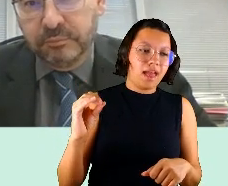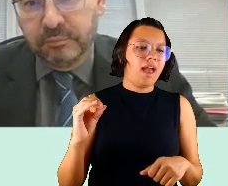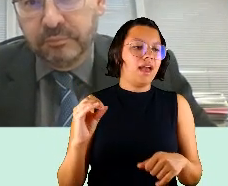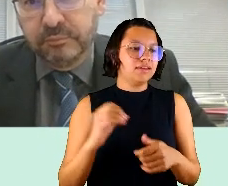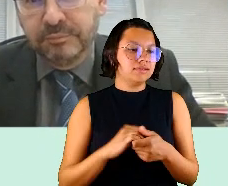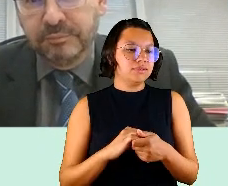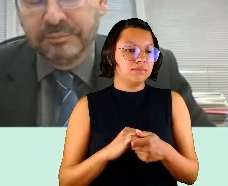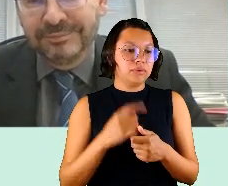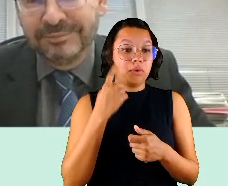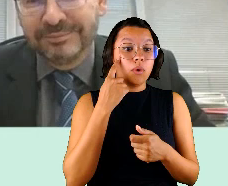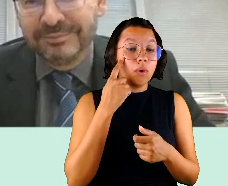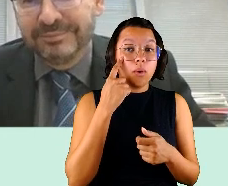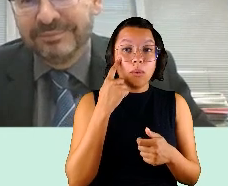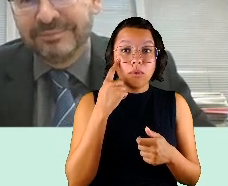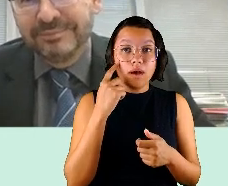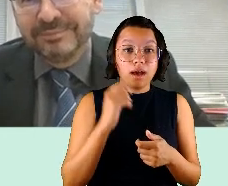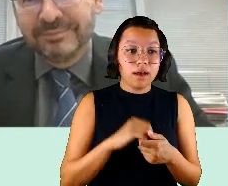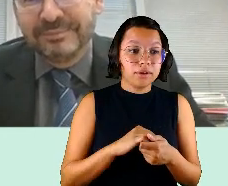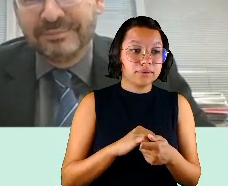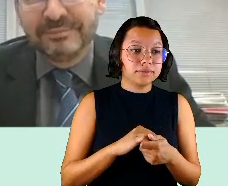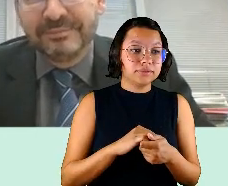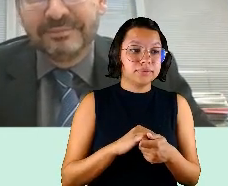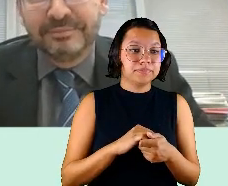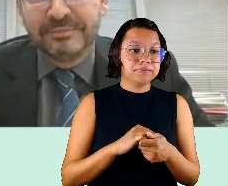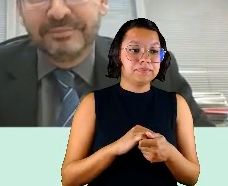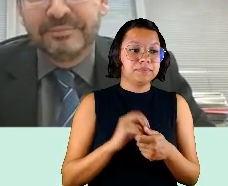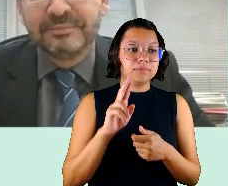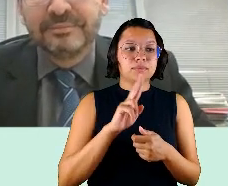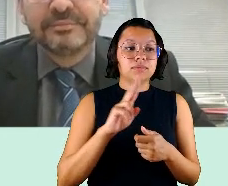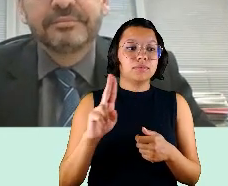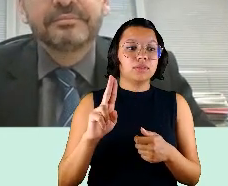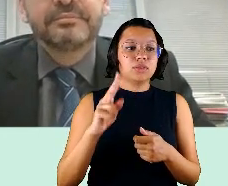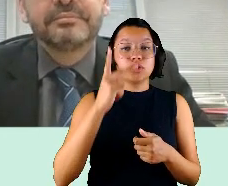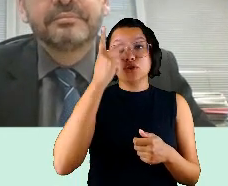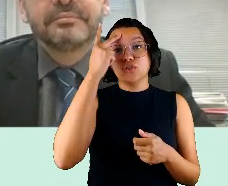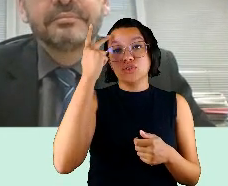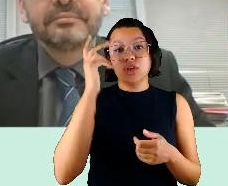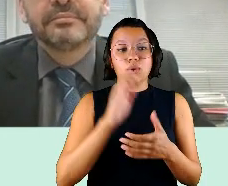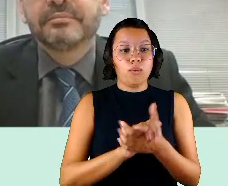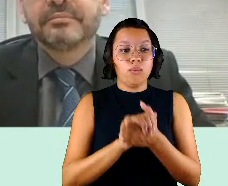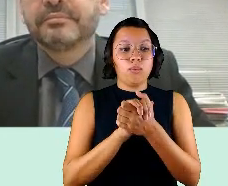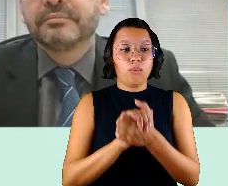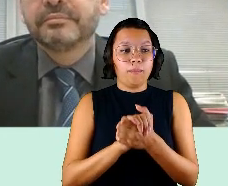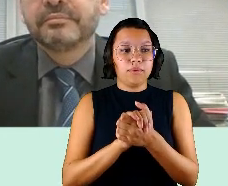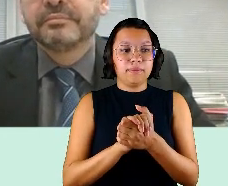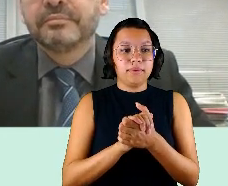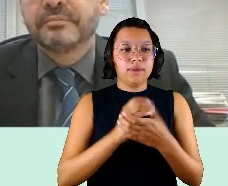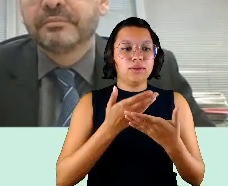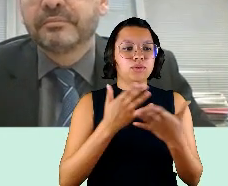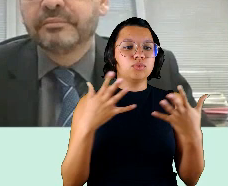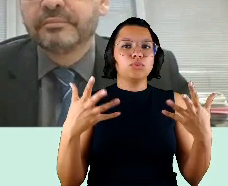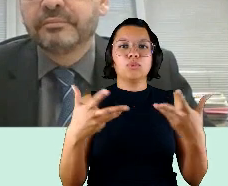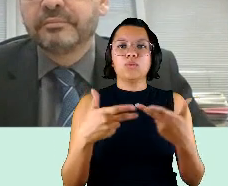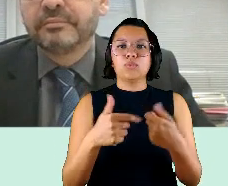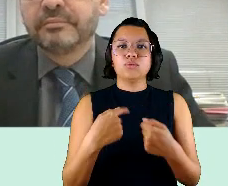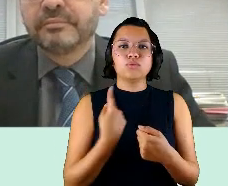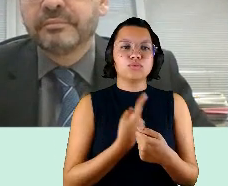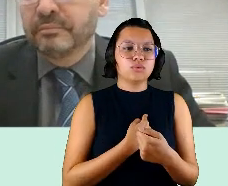que vejo aqui, em nome de quem eu cumprimento todos os nossos...